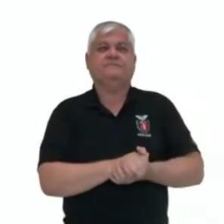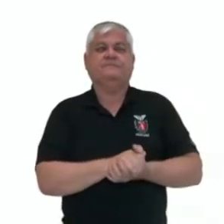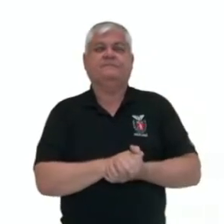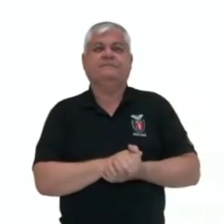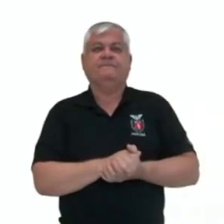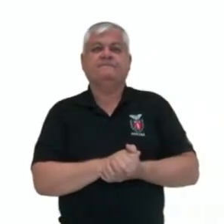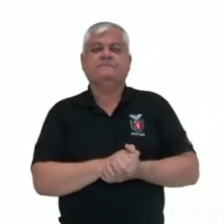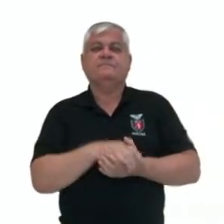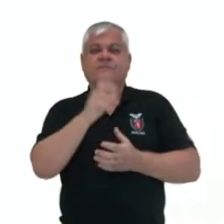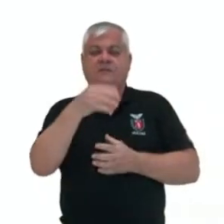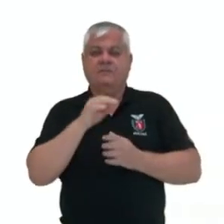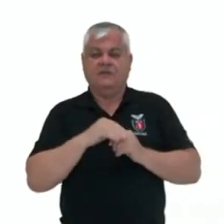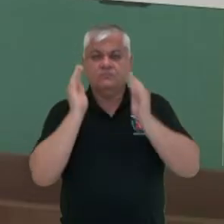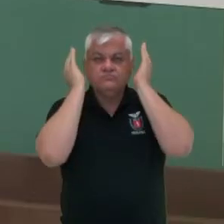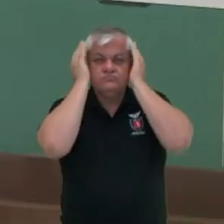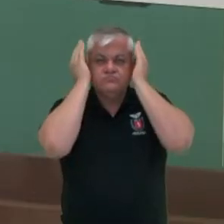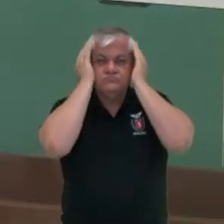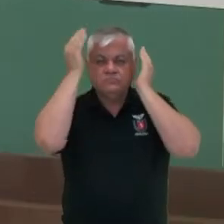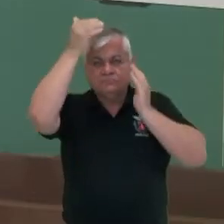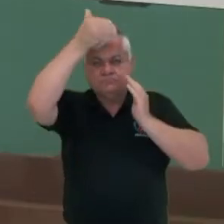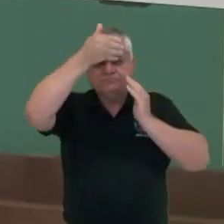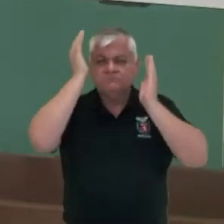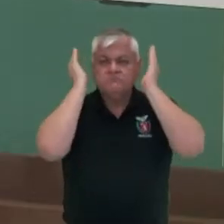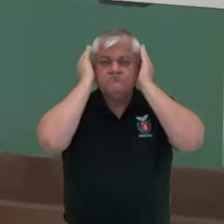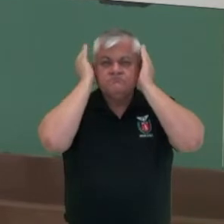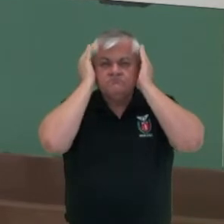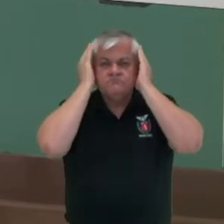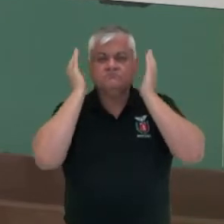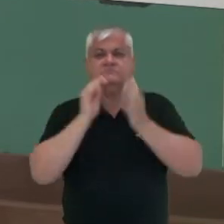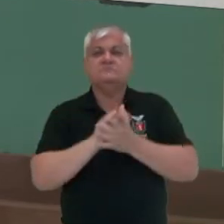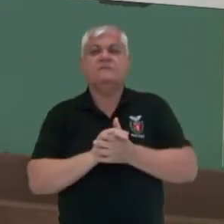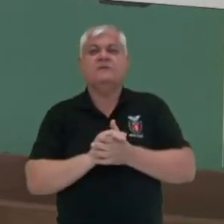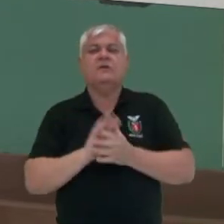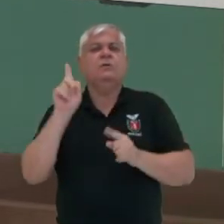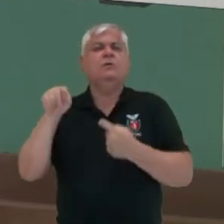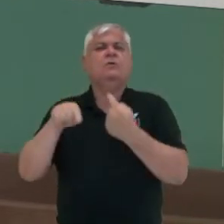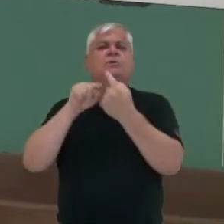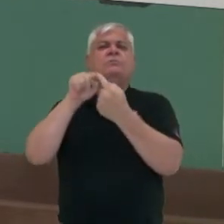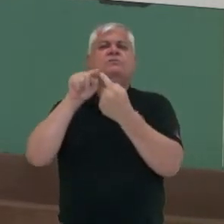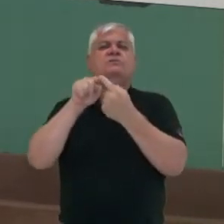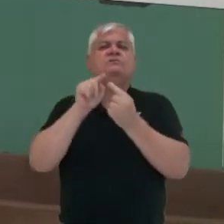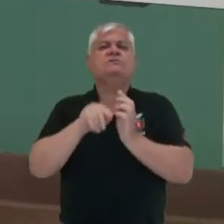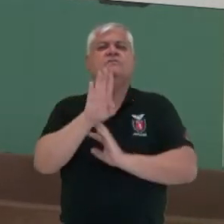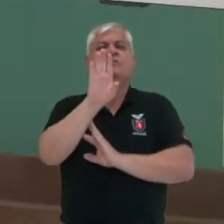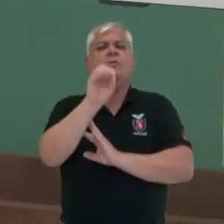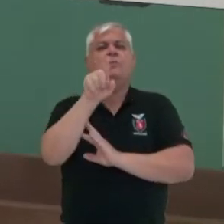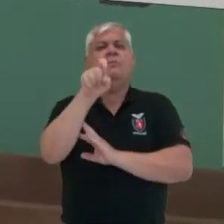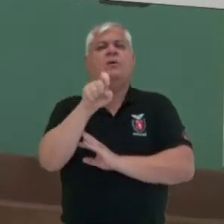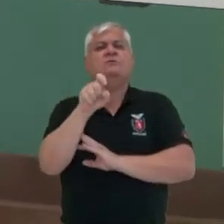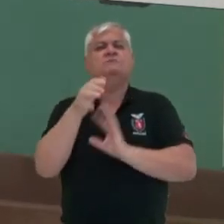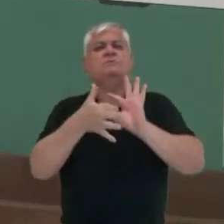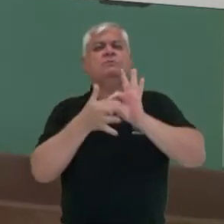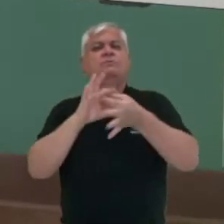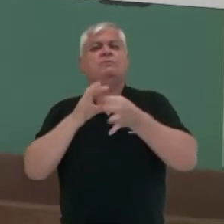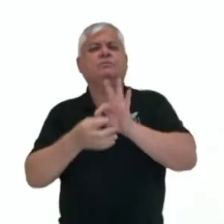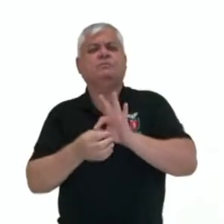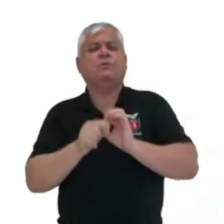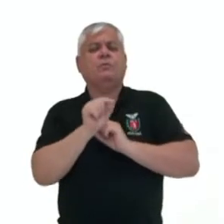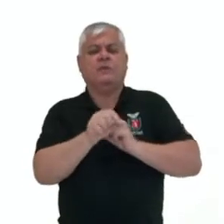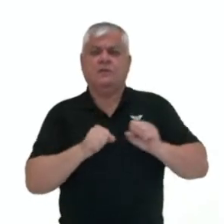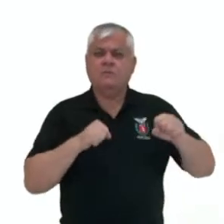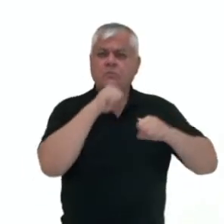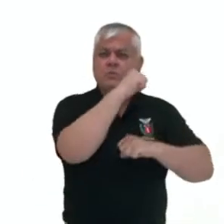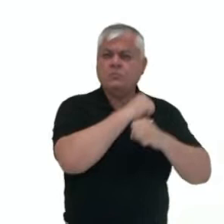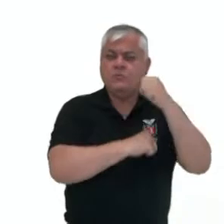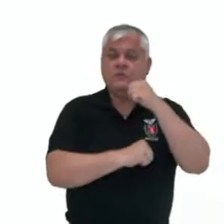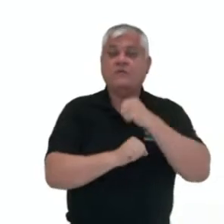o capacete também. Então, quais os objetivos do boxe olímpico? Então, vamos focar um pouquinho no boxe olímpico. O boxe olímpico